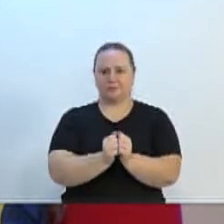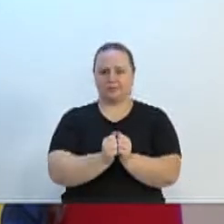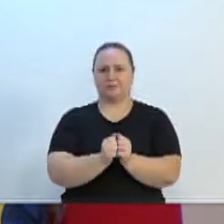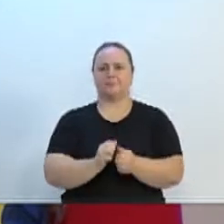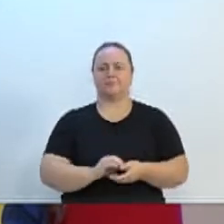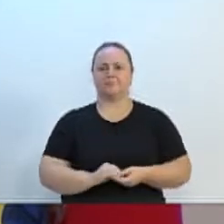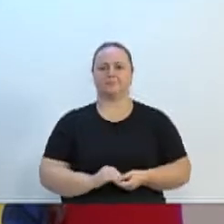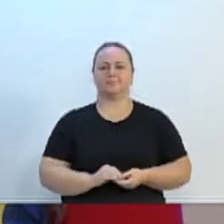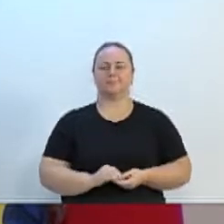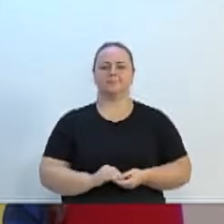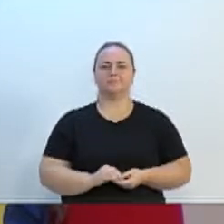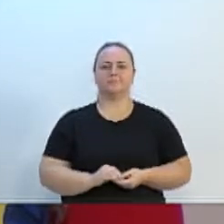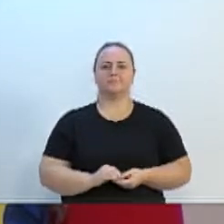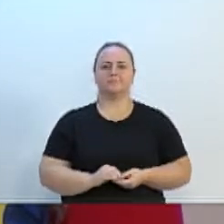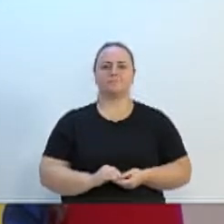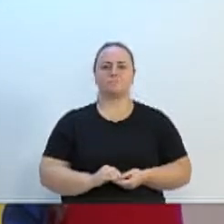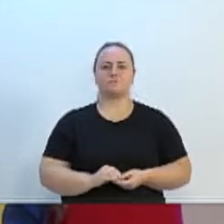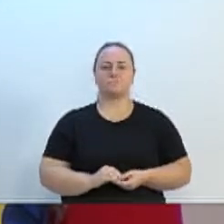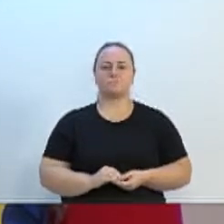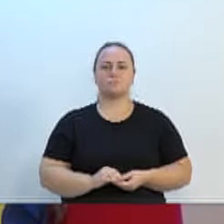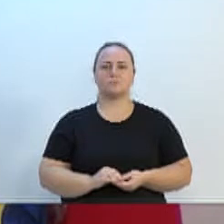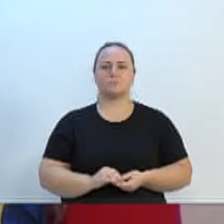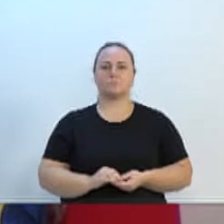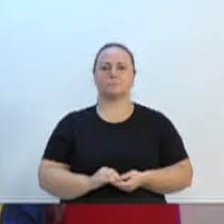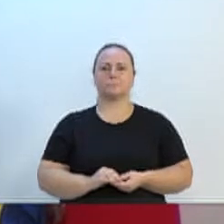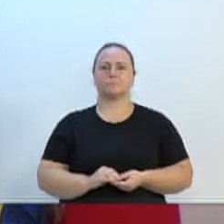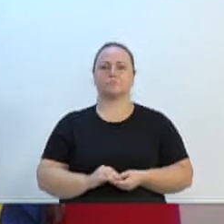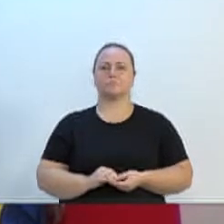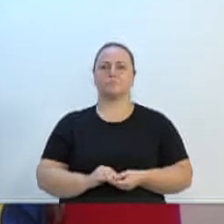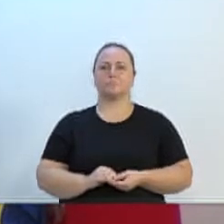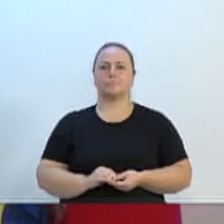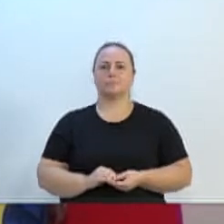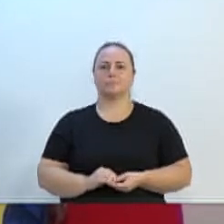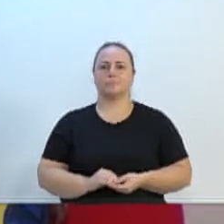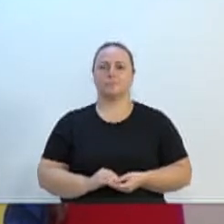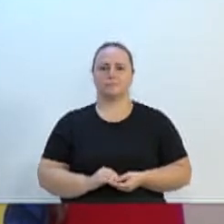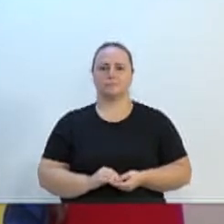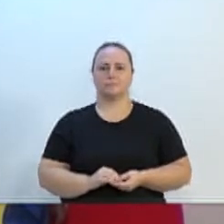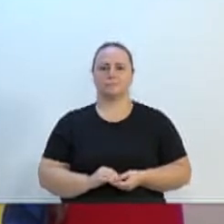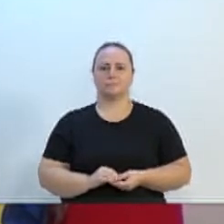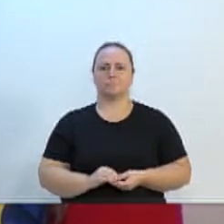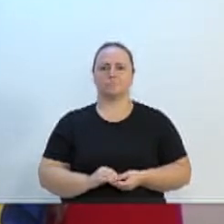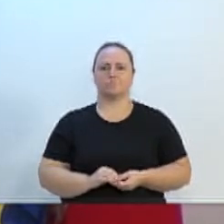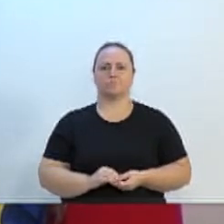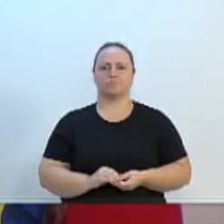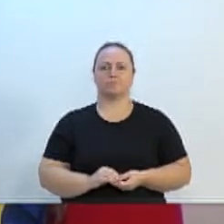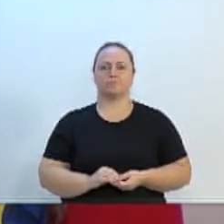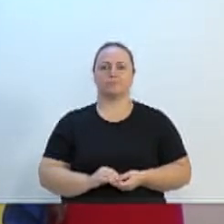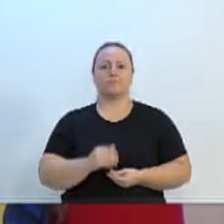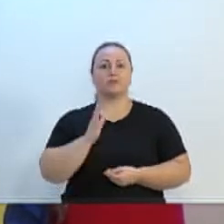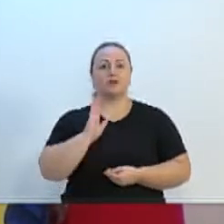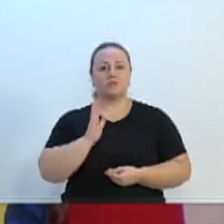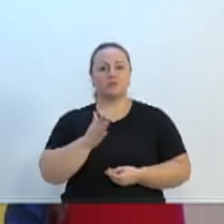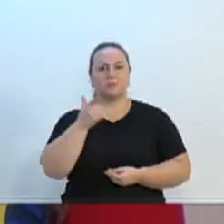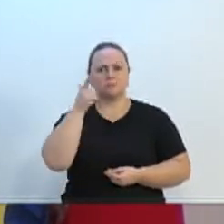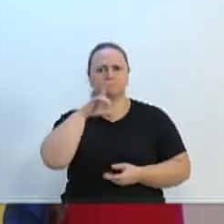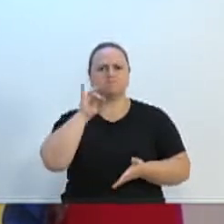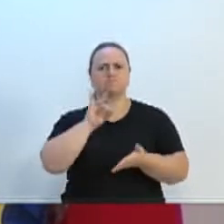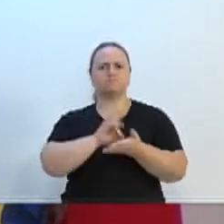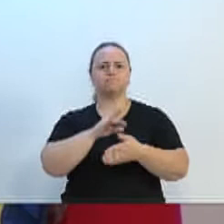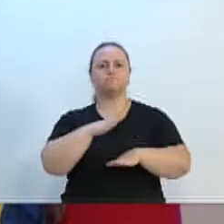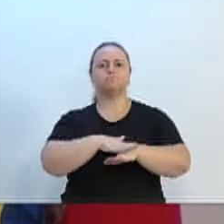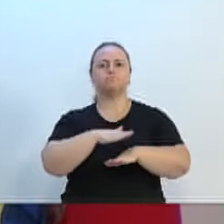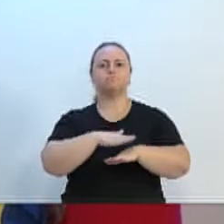Na última sessão, nós tivemos aí o exercício da democracia em vários